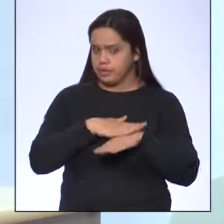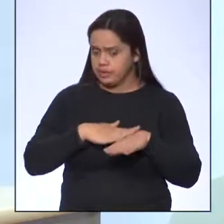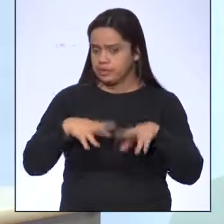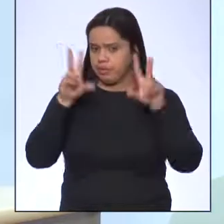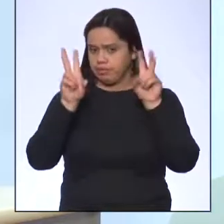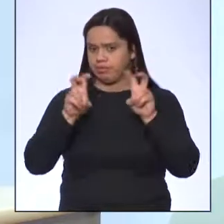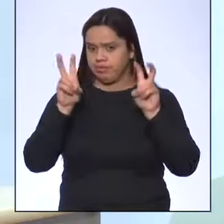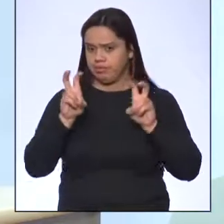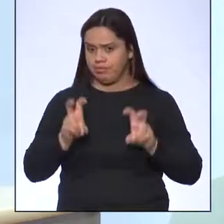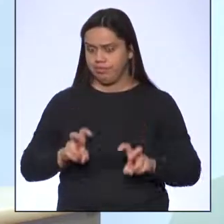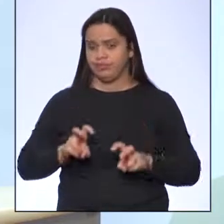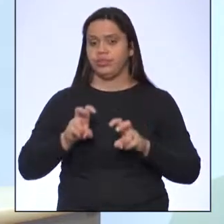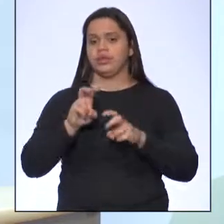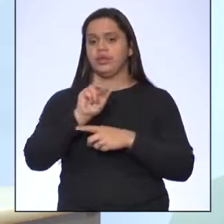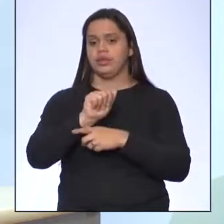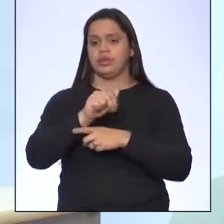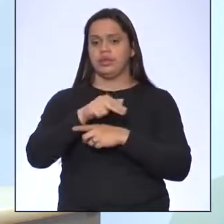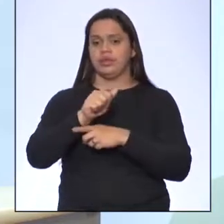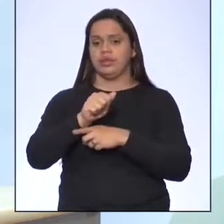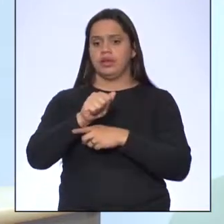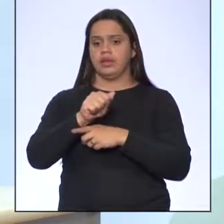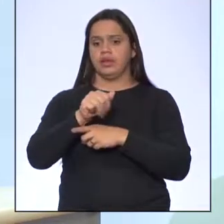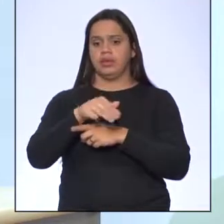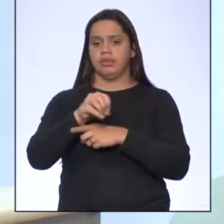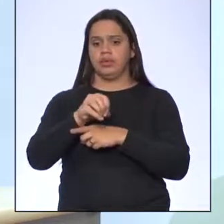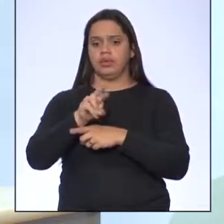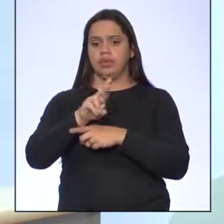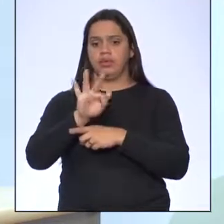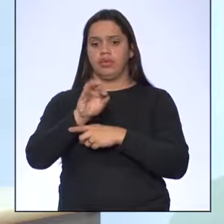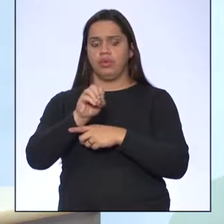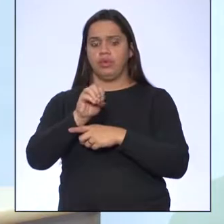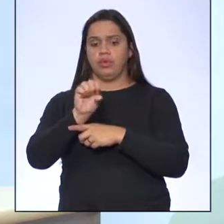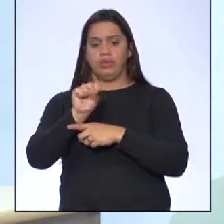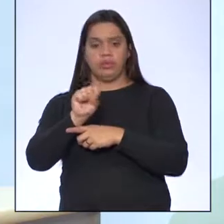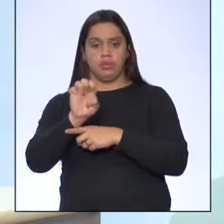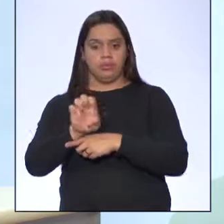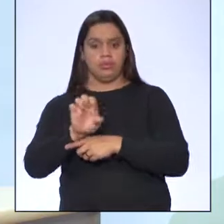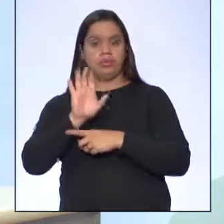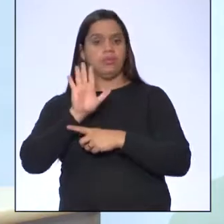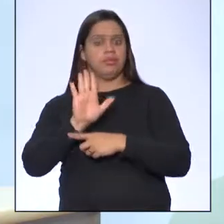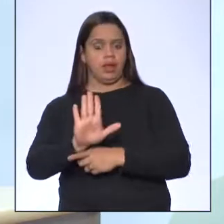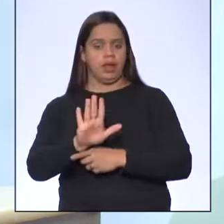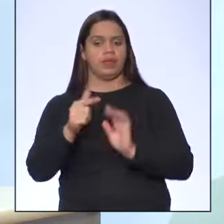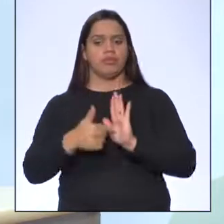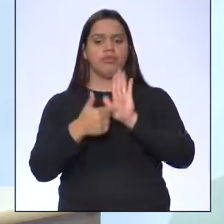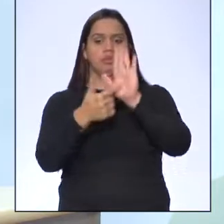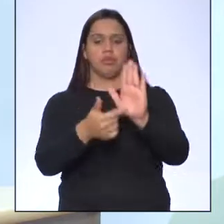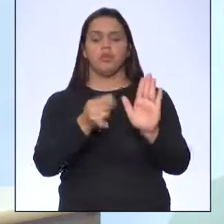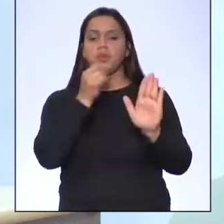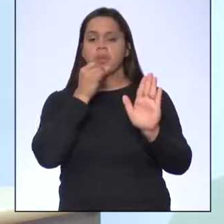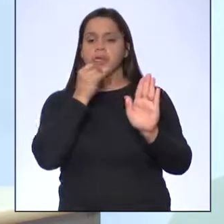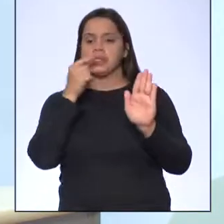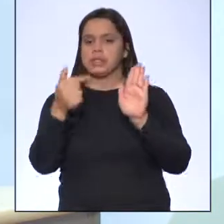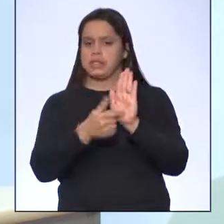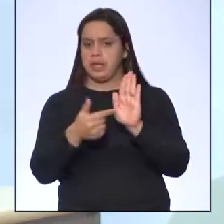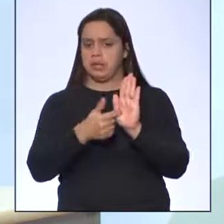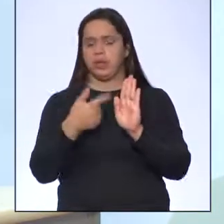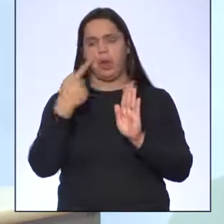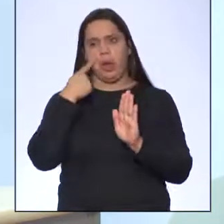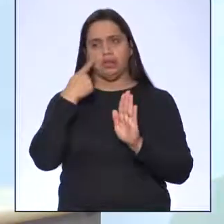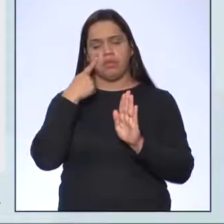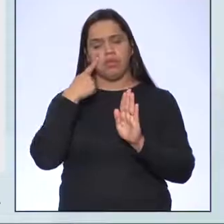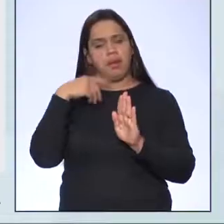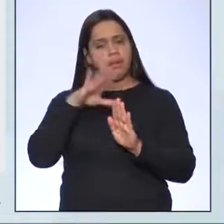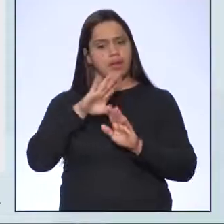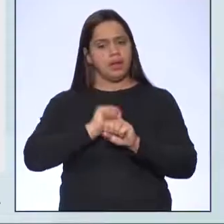as anamorfoses, né? Sobre essa definição, mas agora eu vou colocar para vocês na tela um exemplo, e aí acho que vai ficar